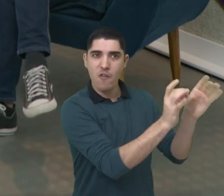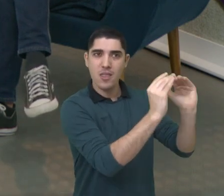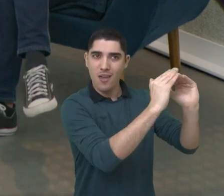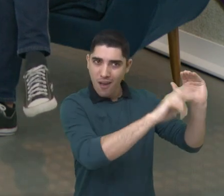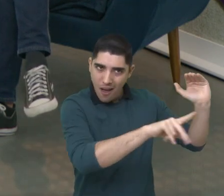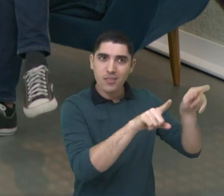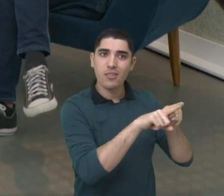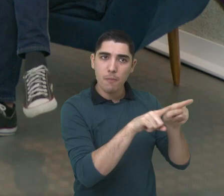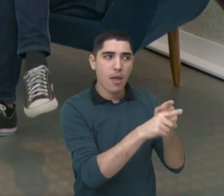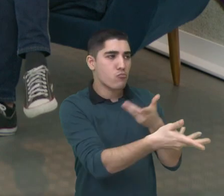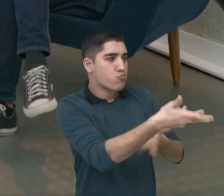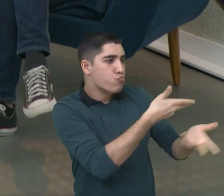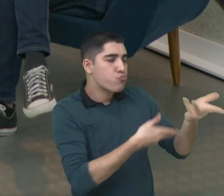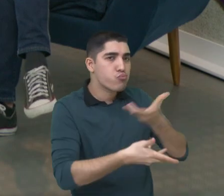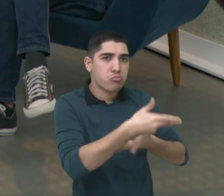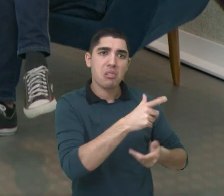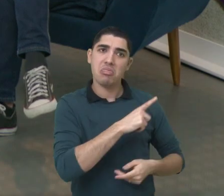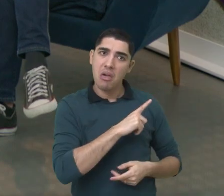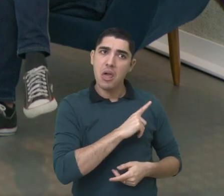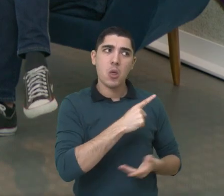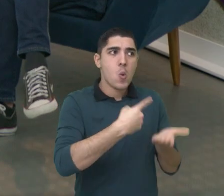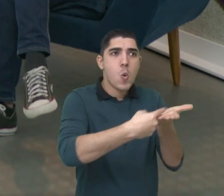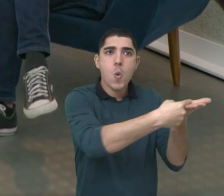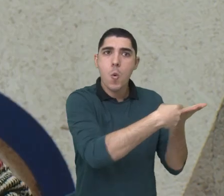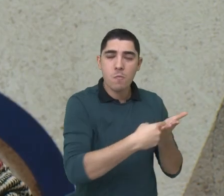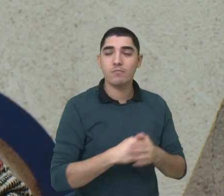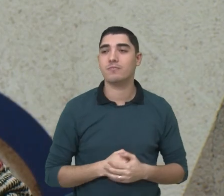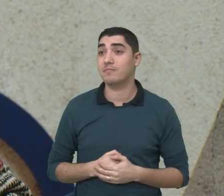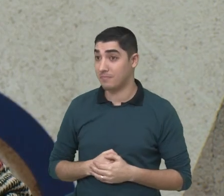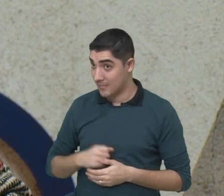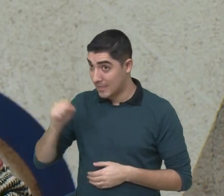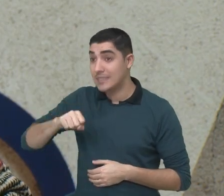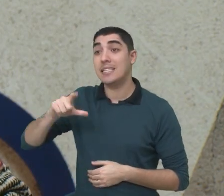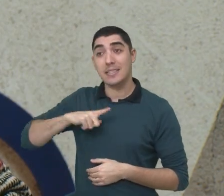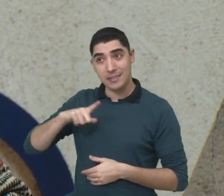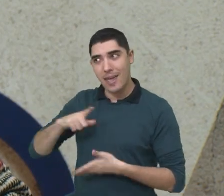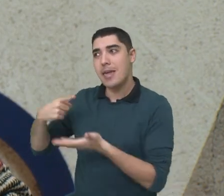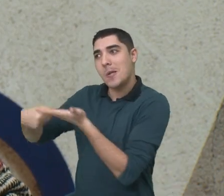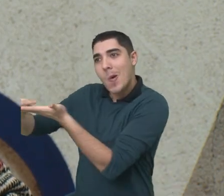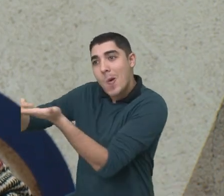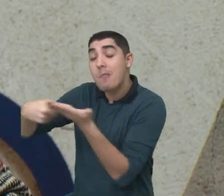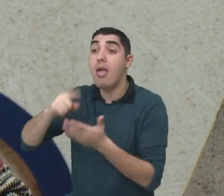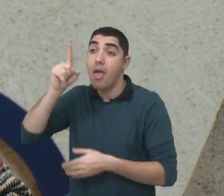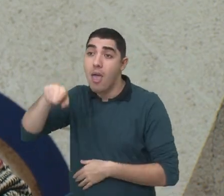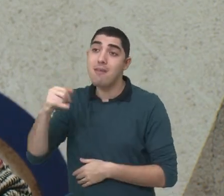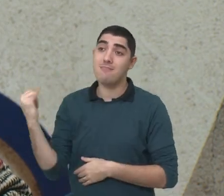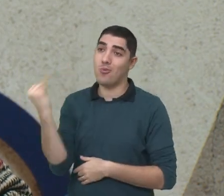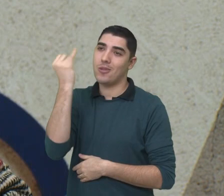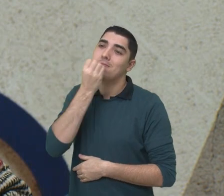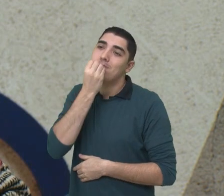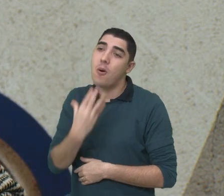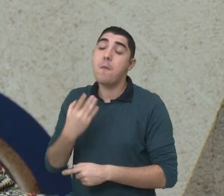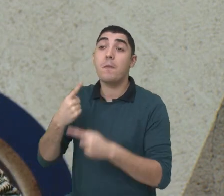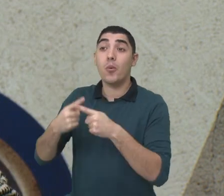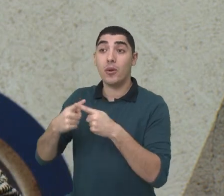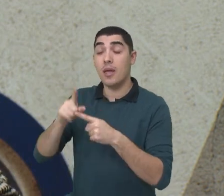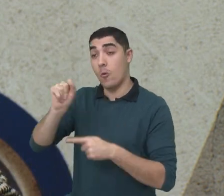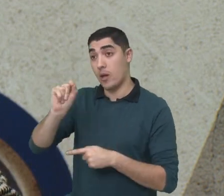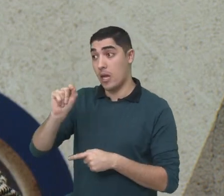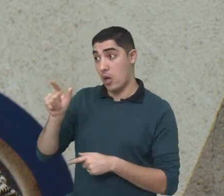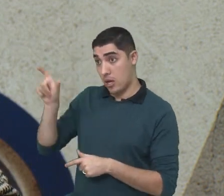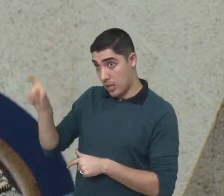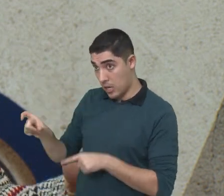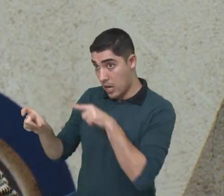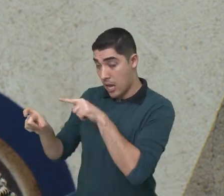se ajudarem em torno de um imóvel. Existe essa cumplicidade, isso daí é muito bom, porque o interessante é a